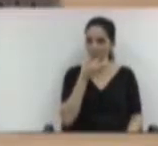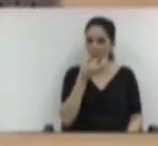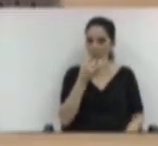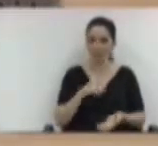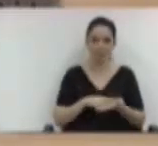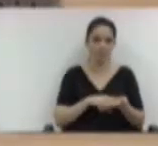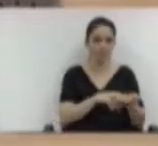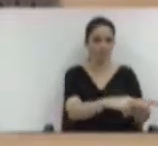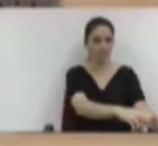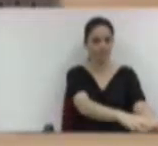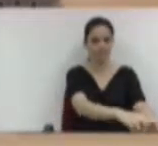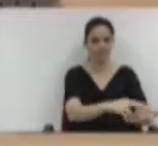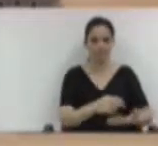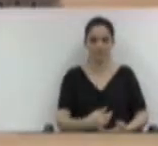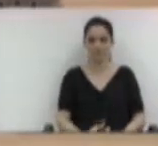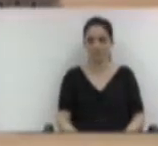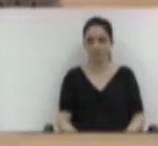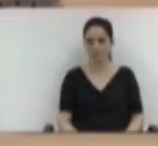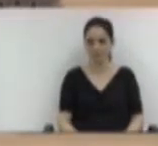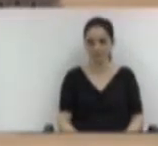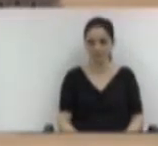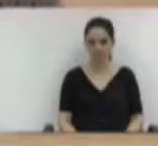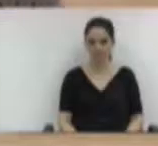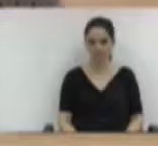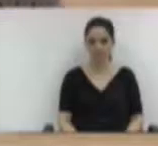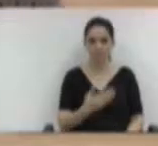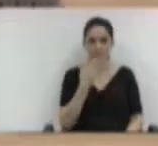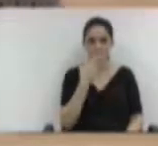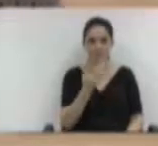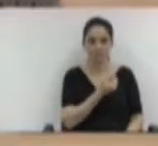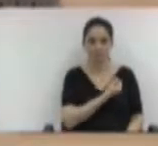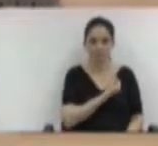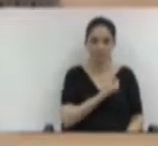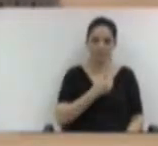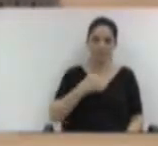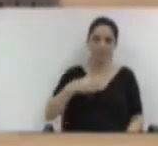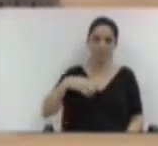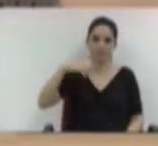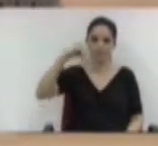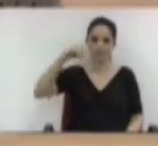queira, encaminhe-se ao Poder Executivo. Requerimento número